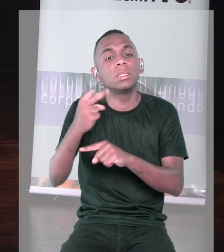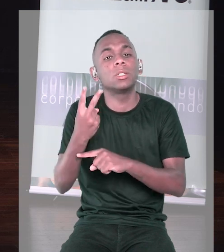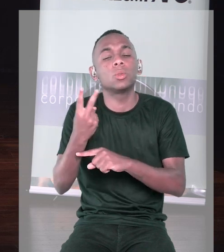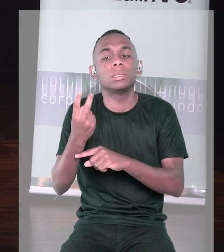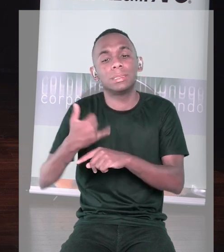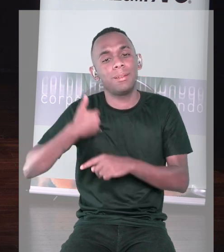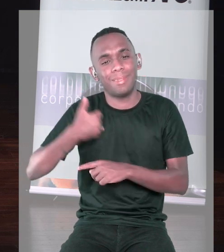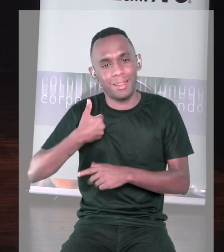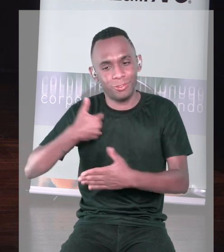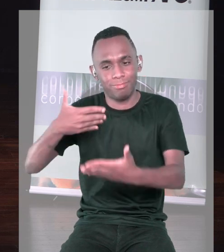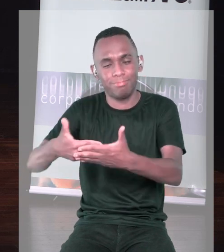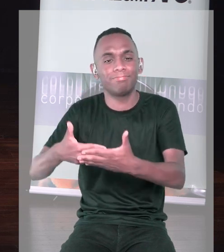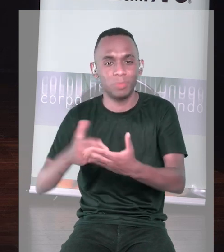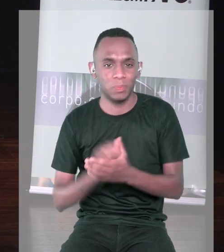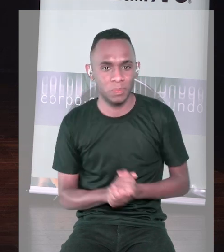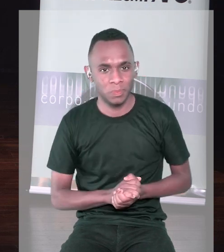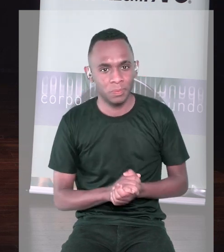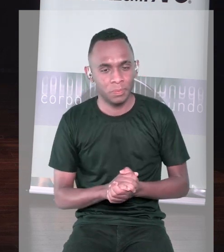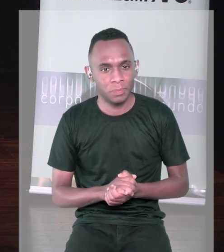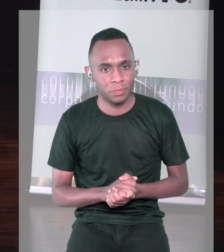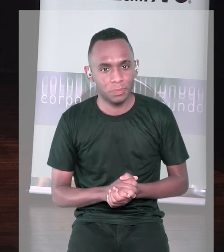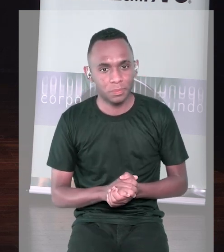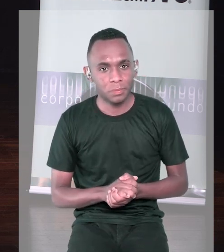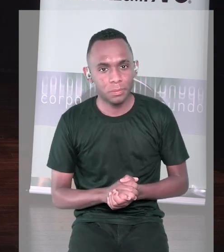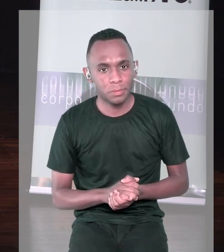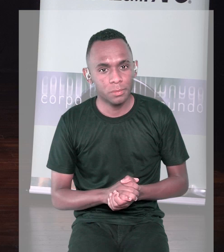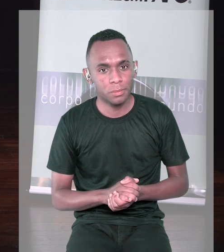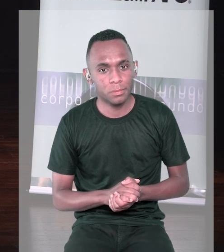fazer 82 anos.